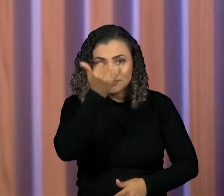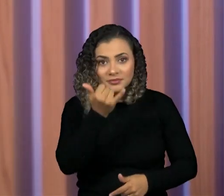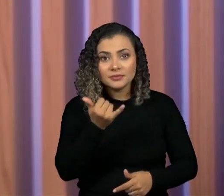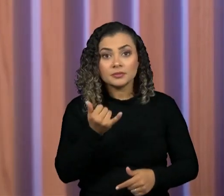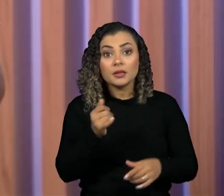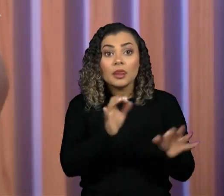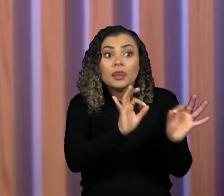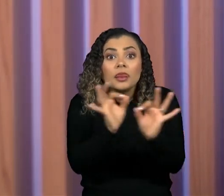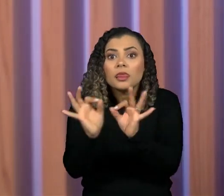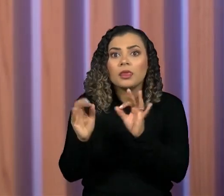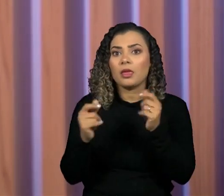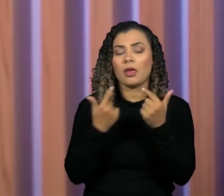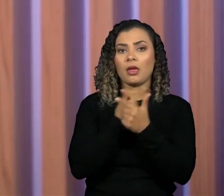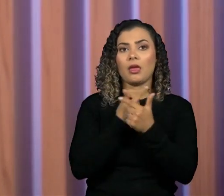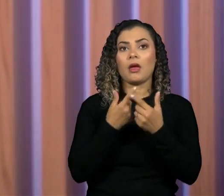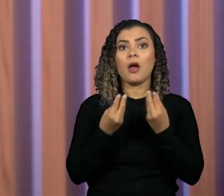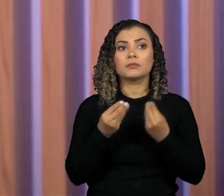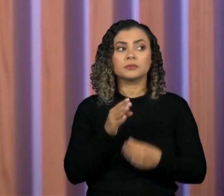ninguém riu.